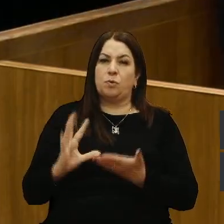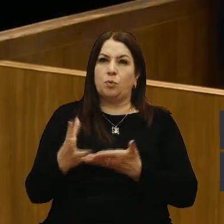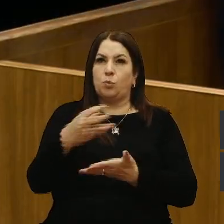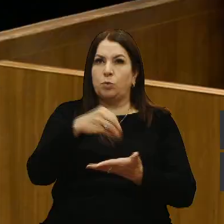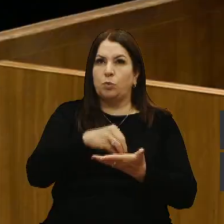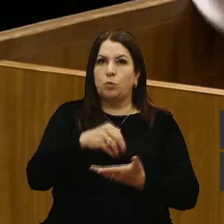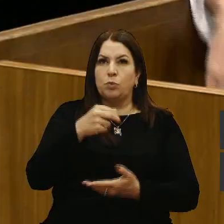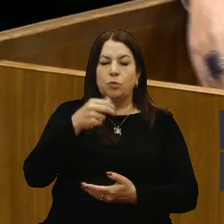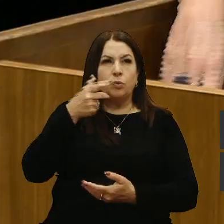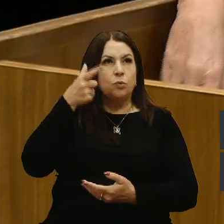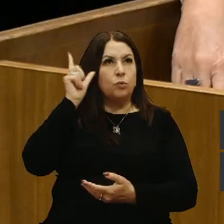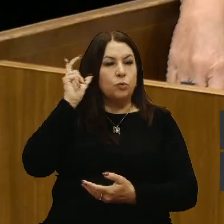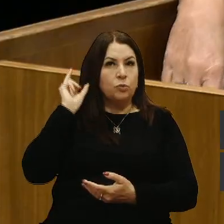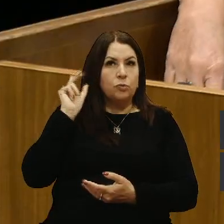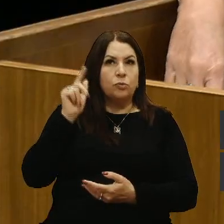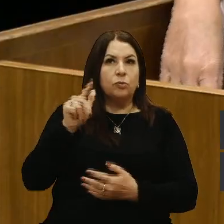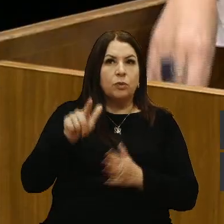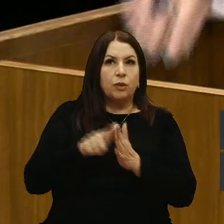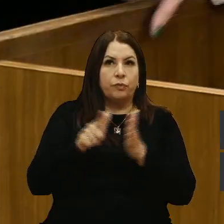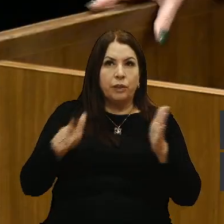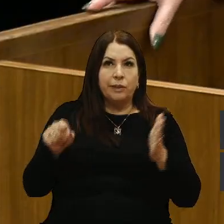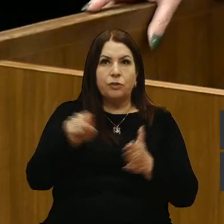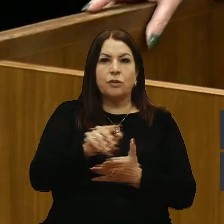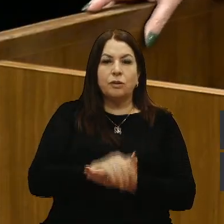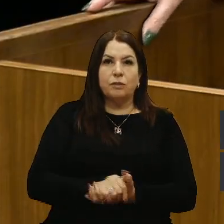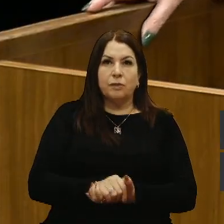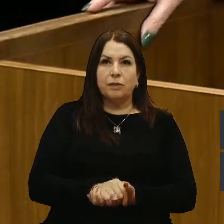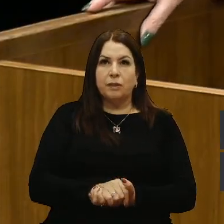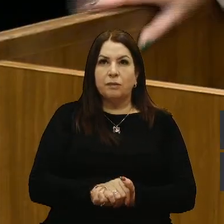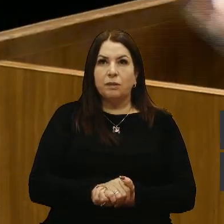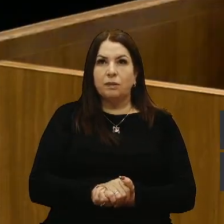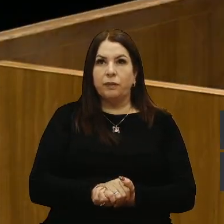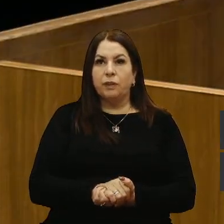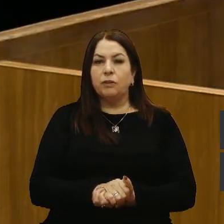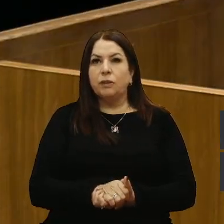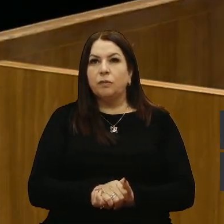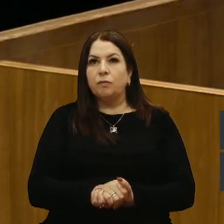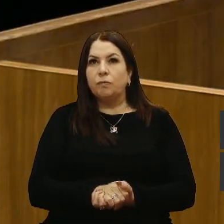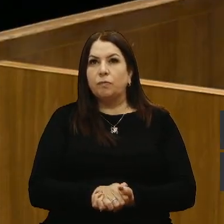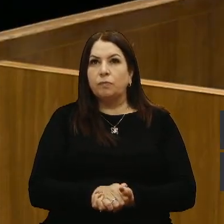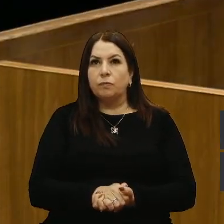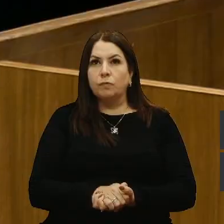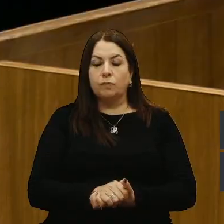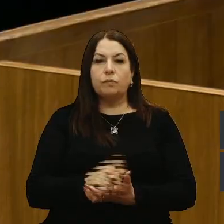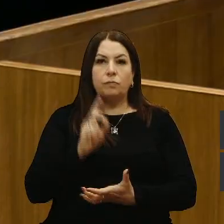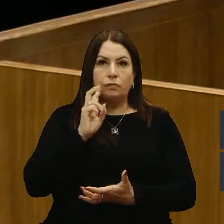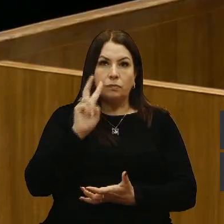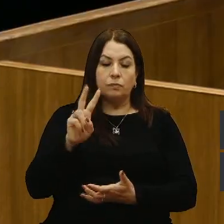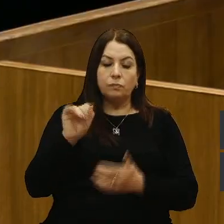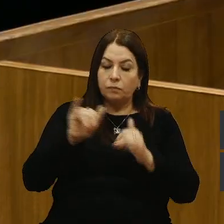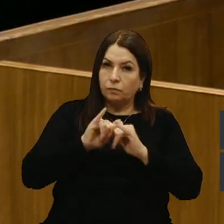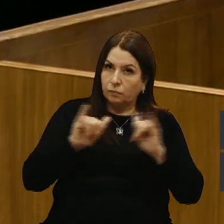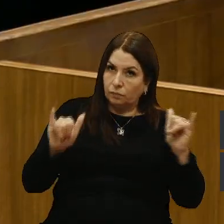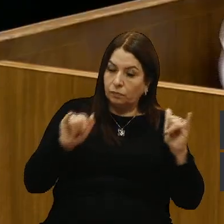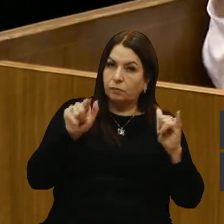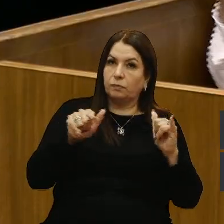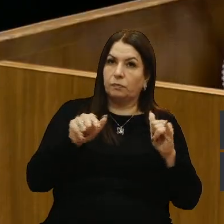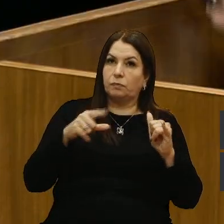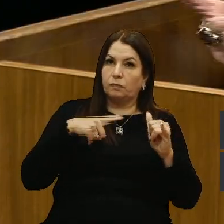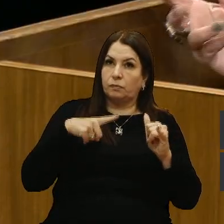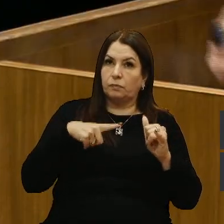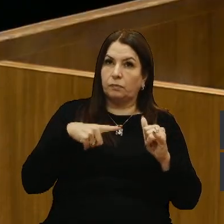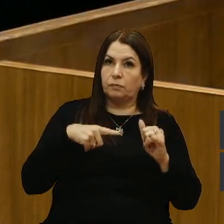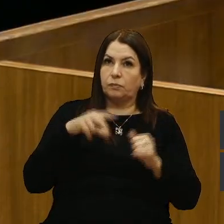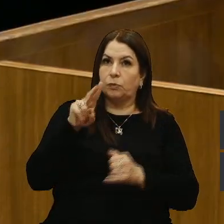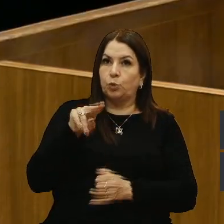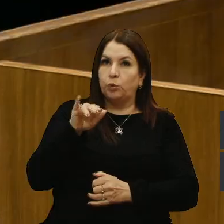foi ontem no jornal. Aí, eu recebi aqui uns informes que tem a usina